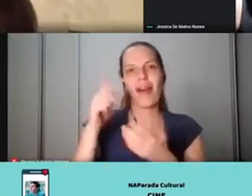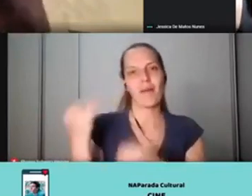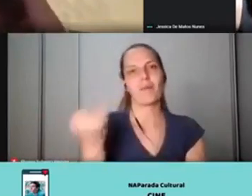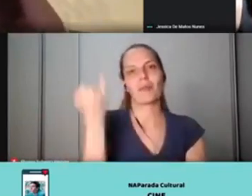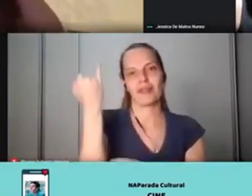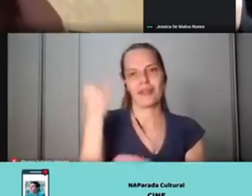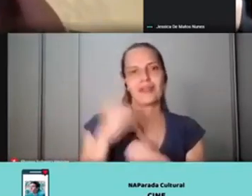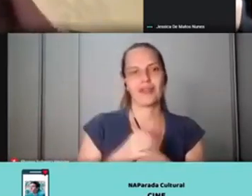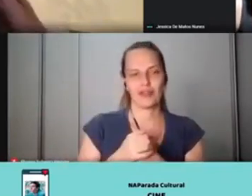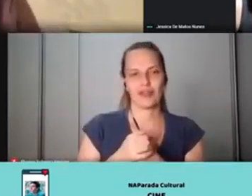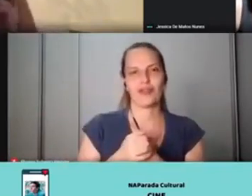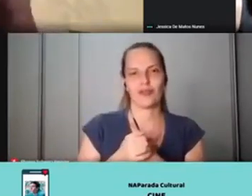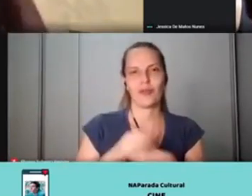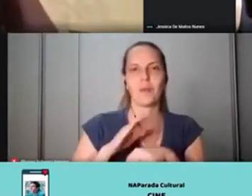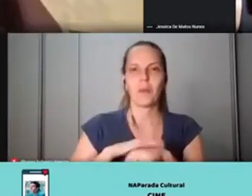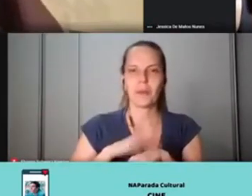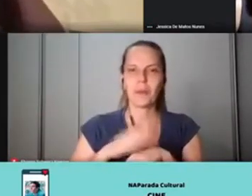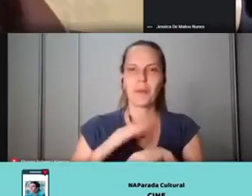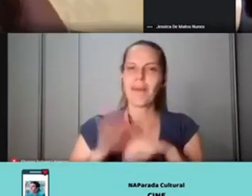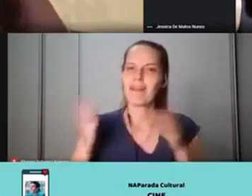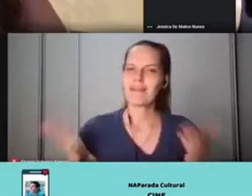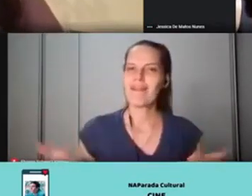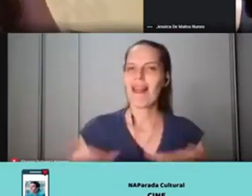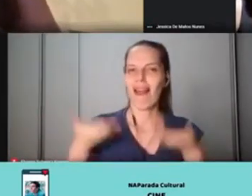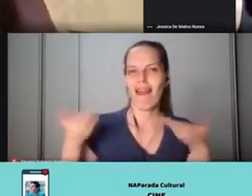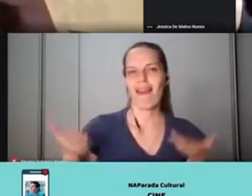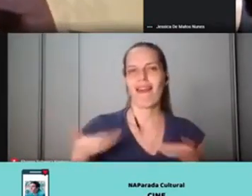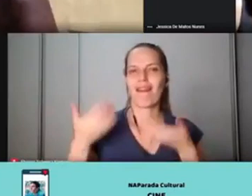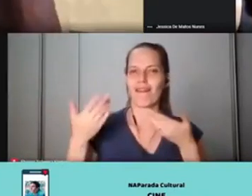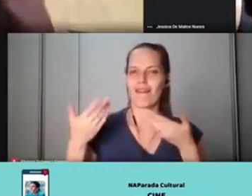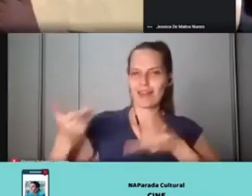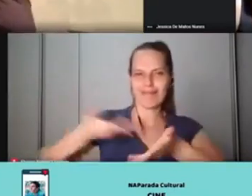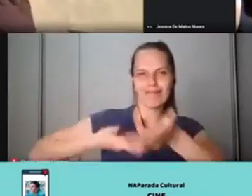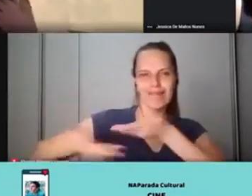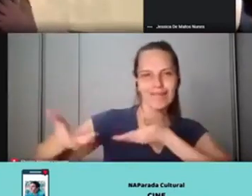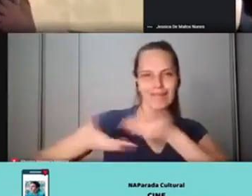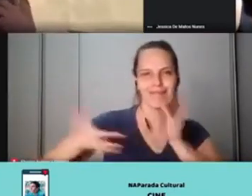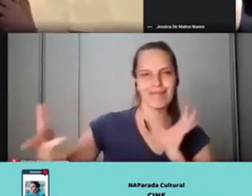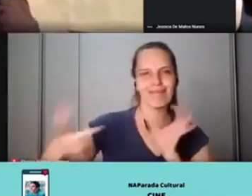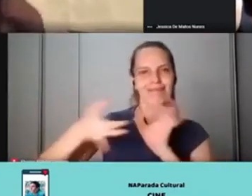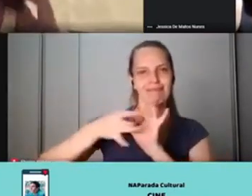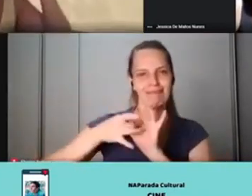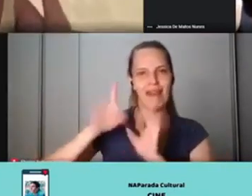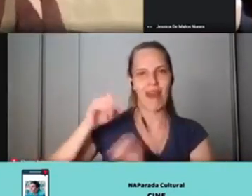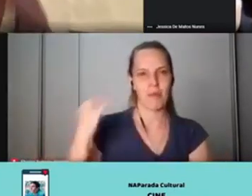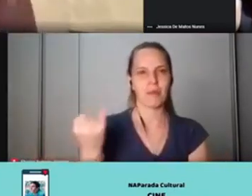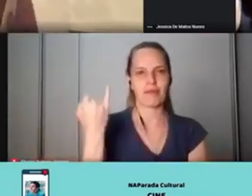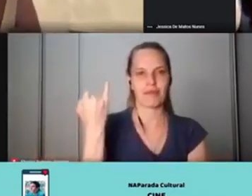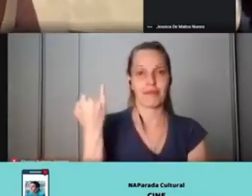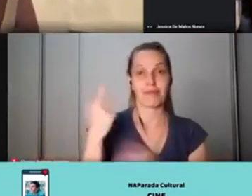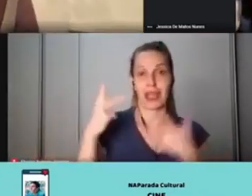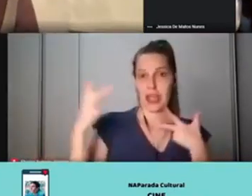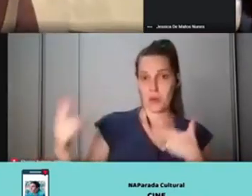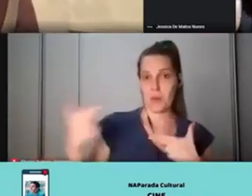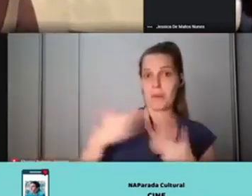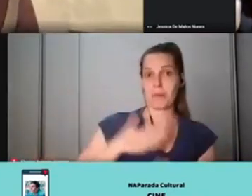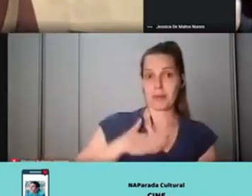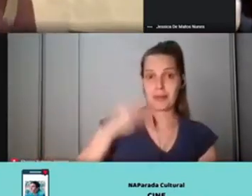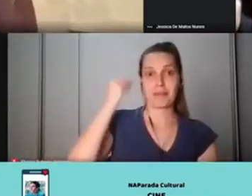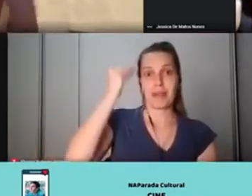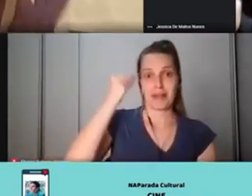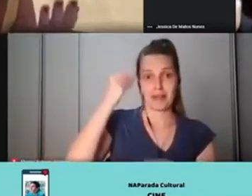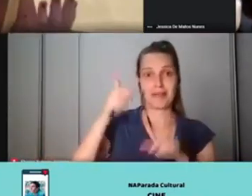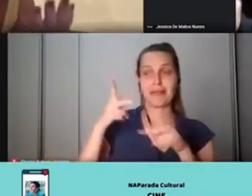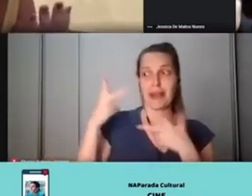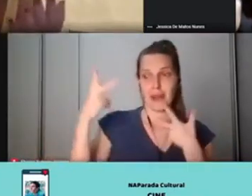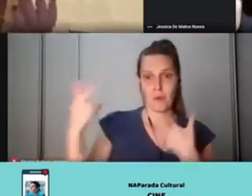de descontração, né, de confraternização, assim como tu, também essa foi a minha experiência, assim, passei a gostar do café,